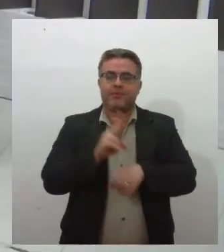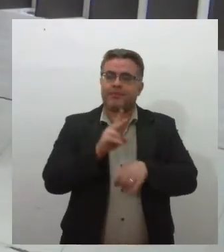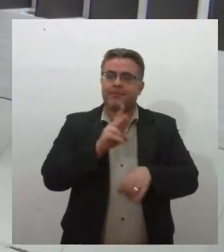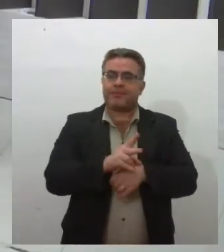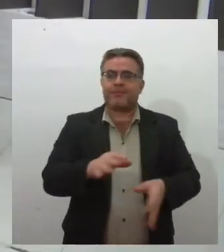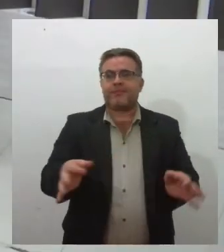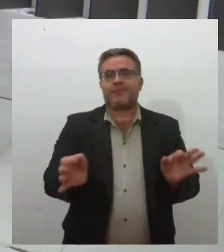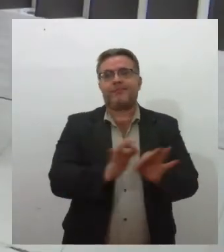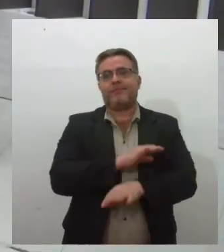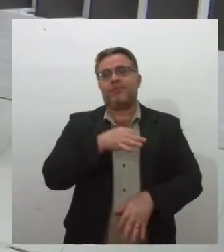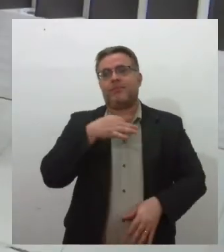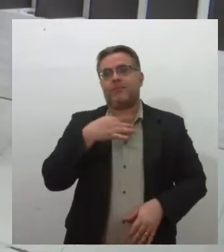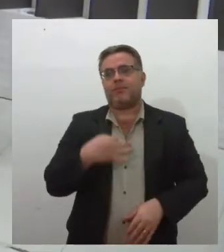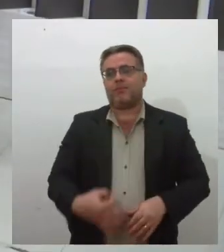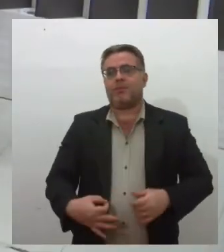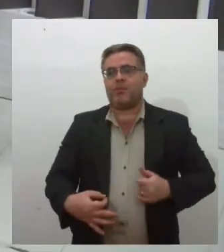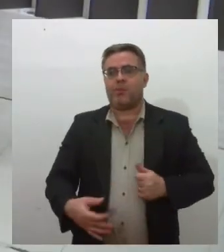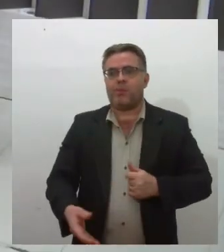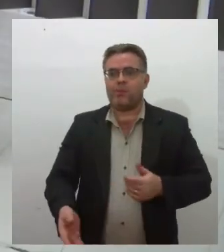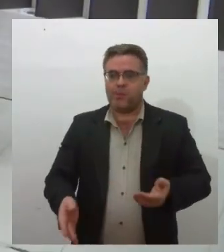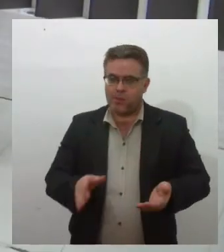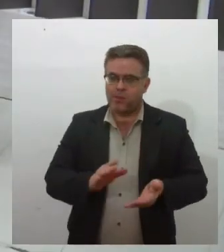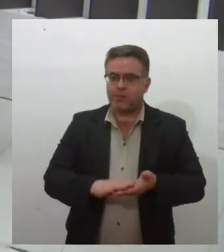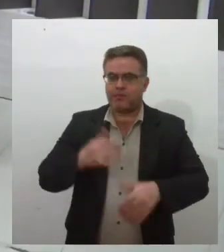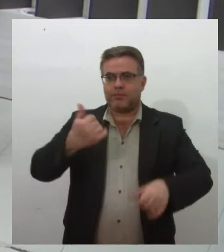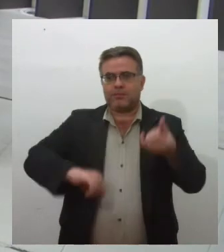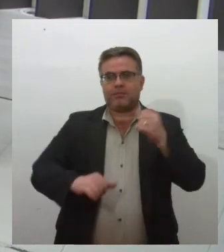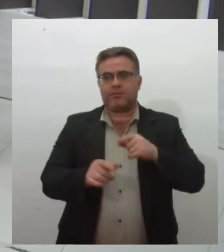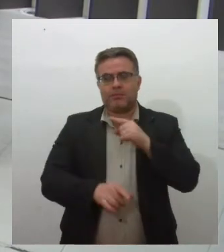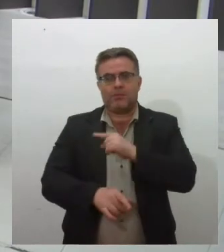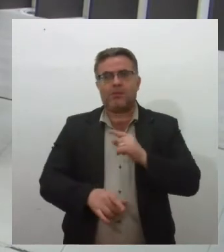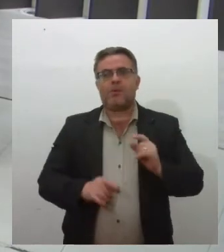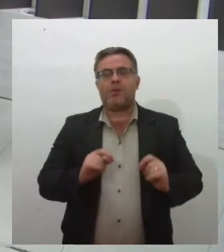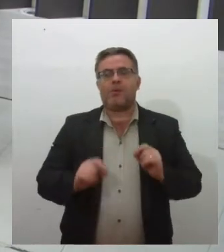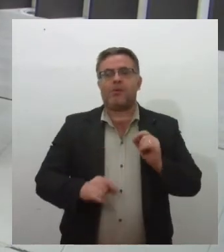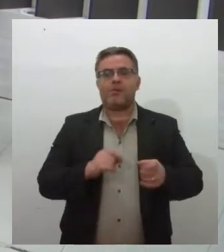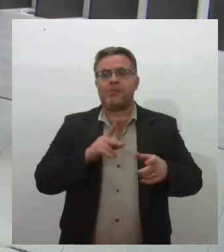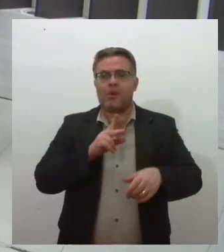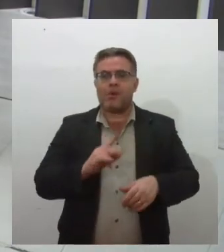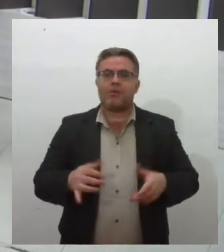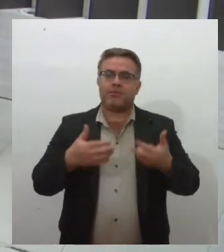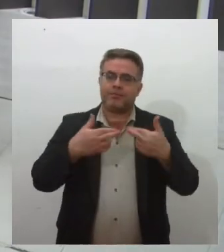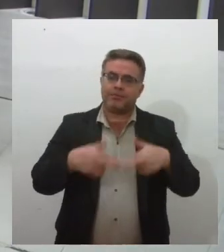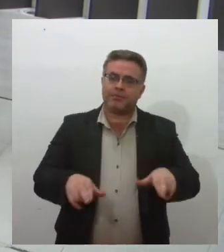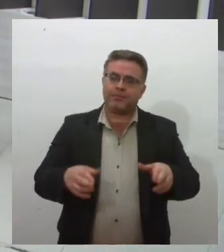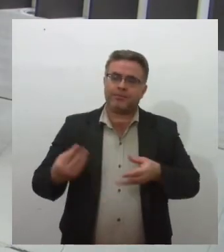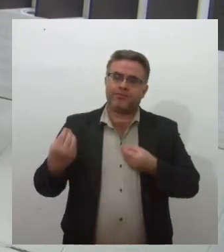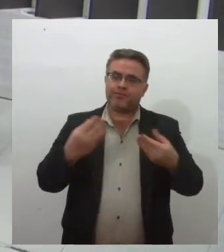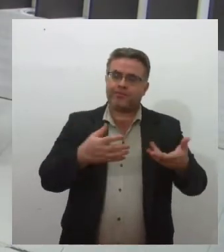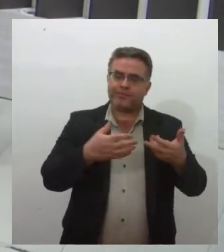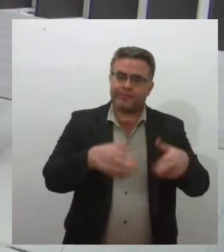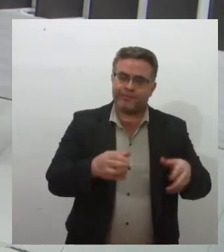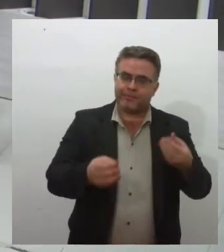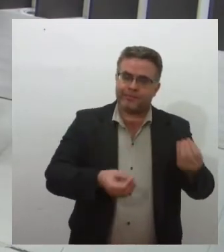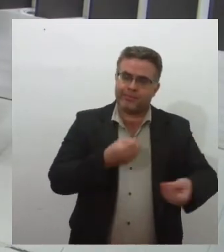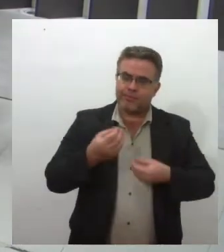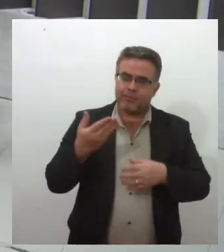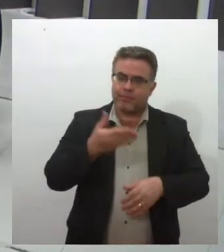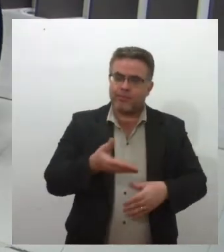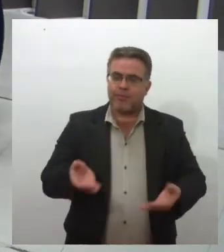concluídos por um analista da Receita Federal, que vai, então, encaminhar a solução para o